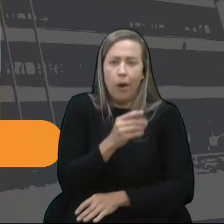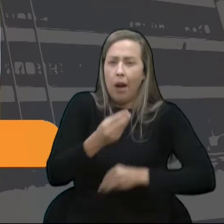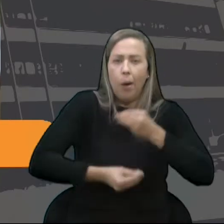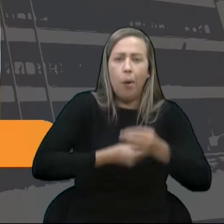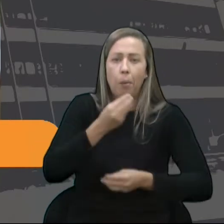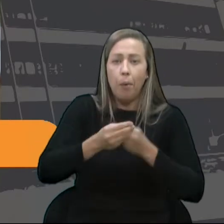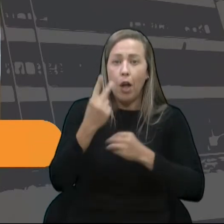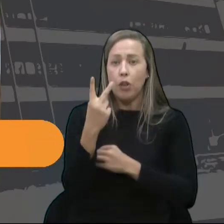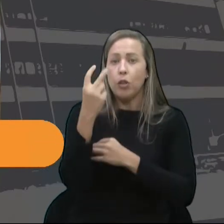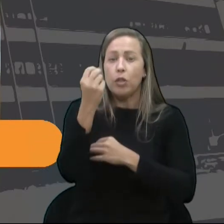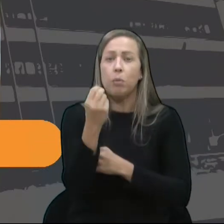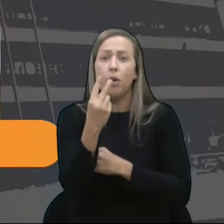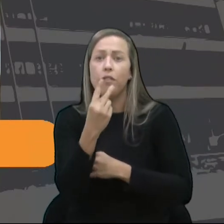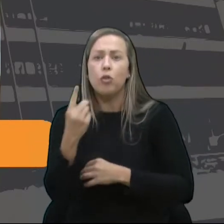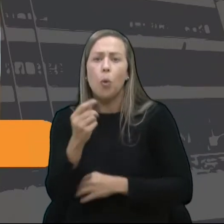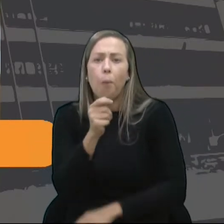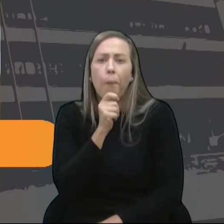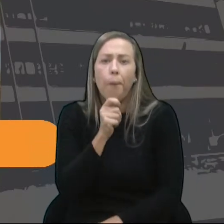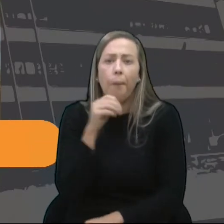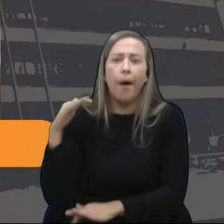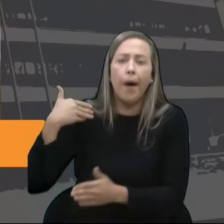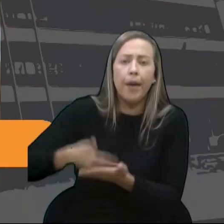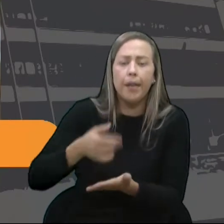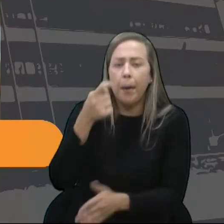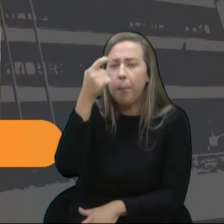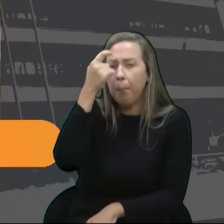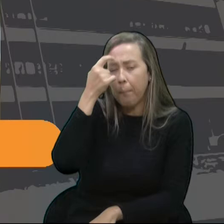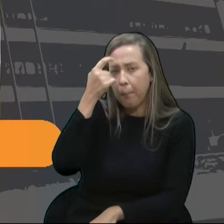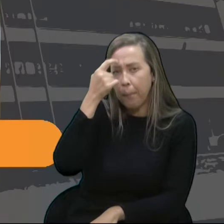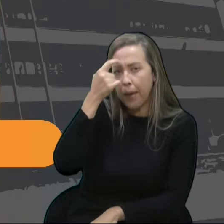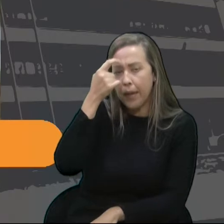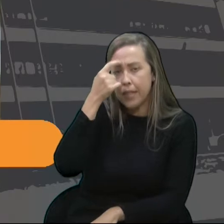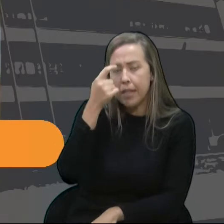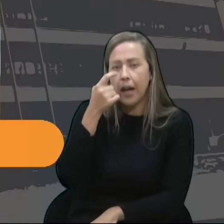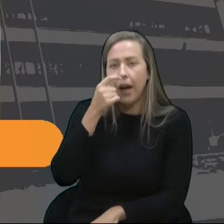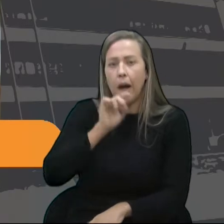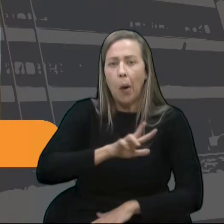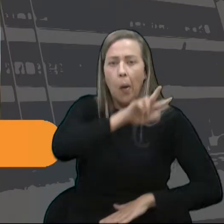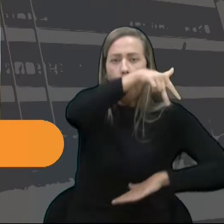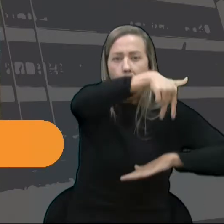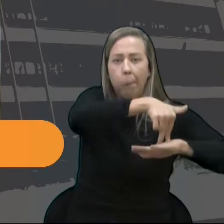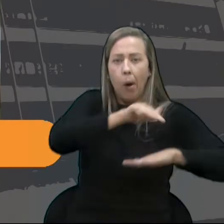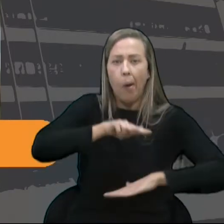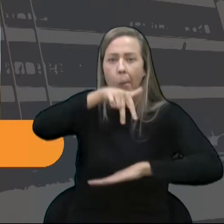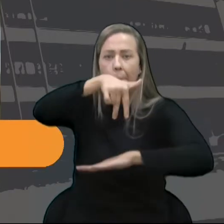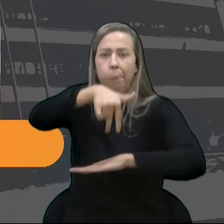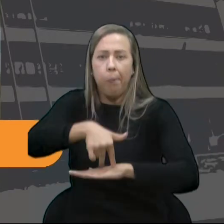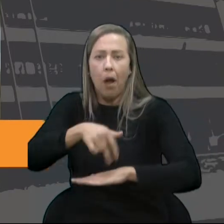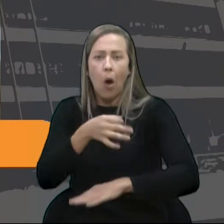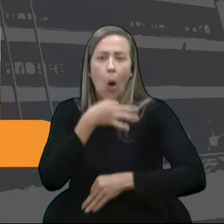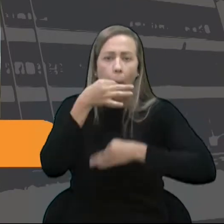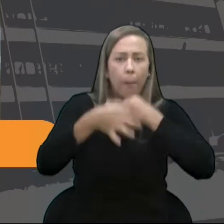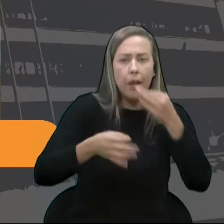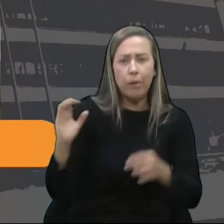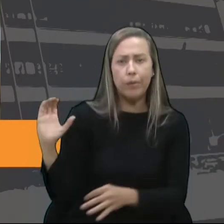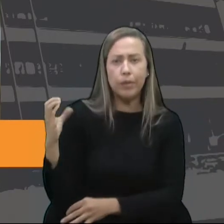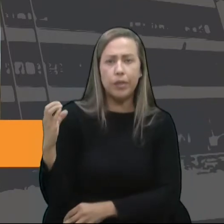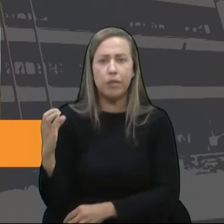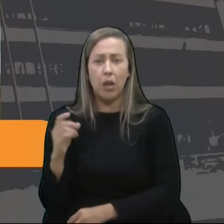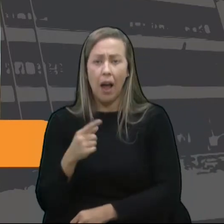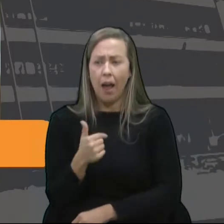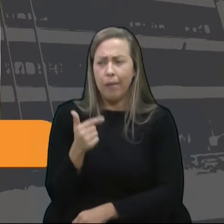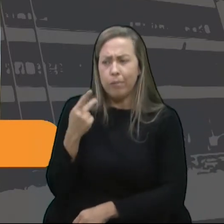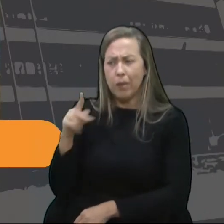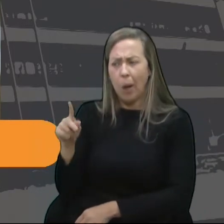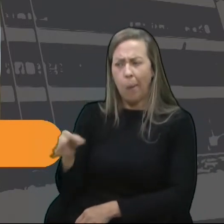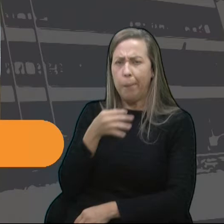em 2021 a gente esteja pensando em posições não científicas como é o lado do fulano, é o